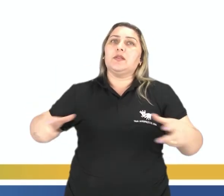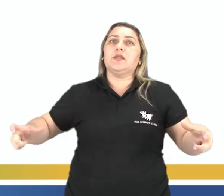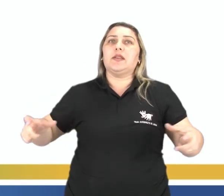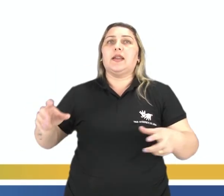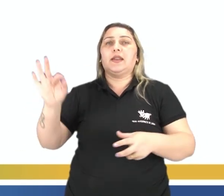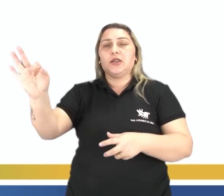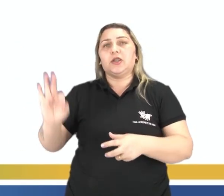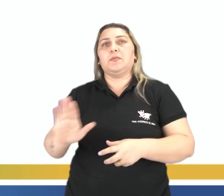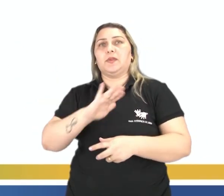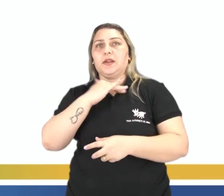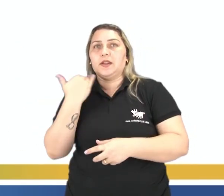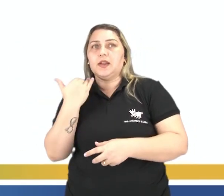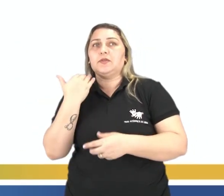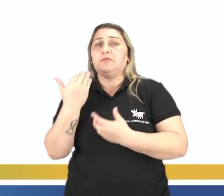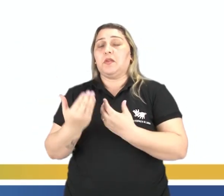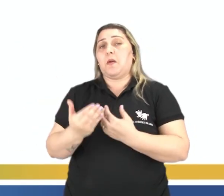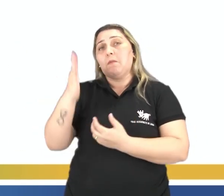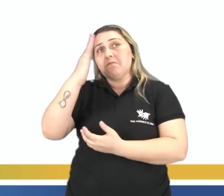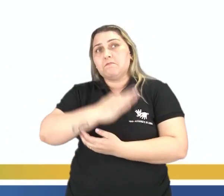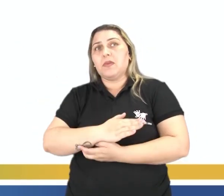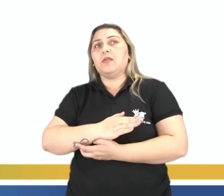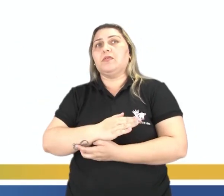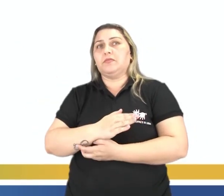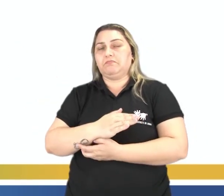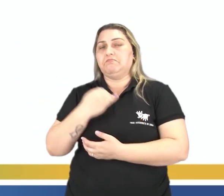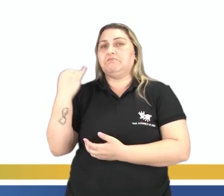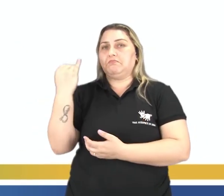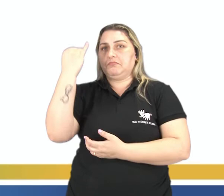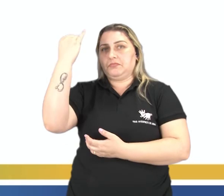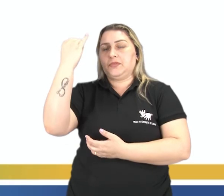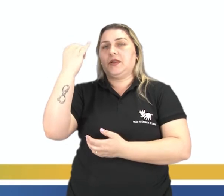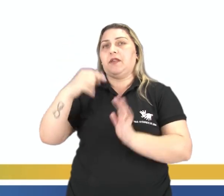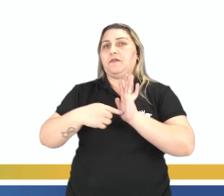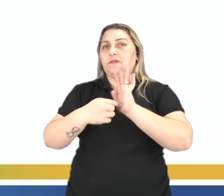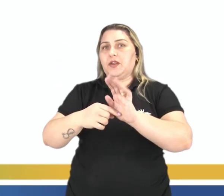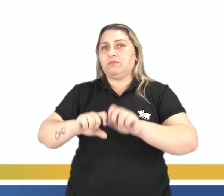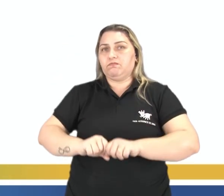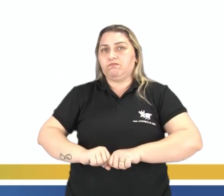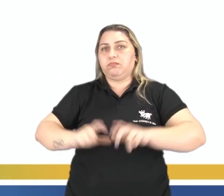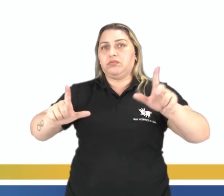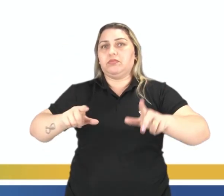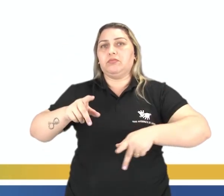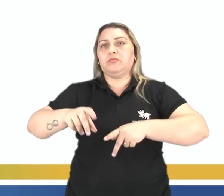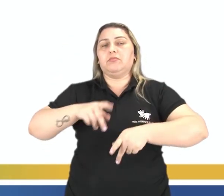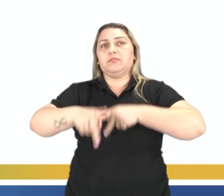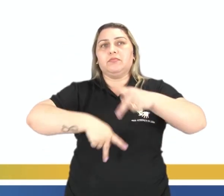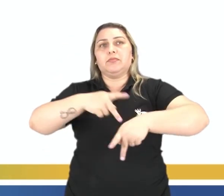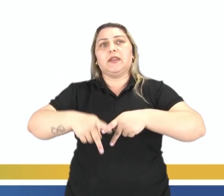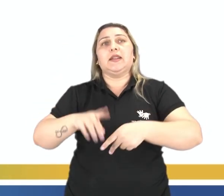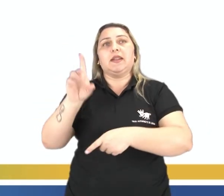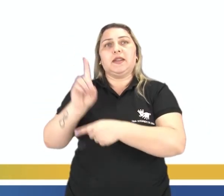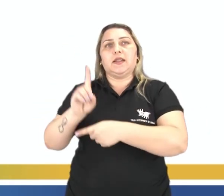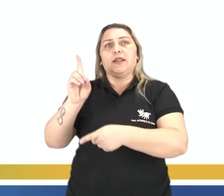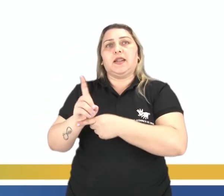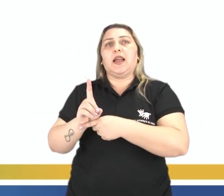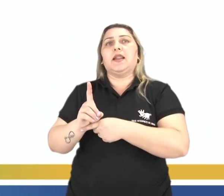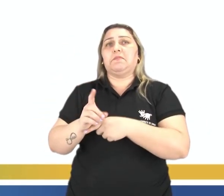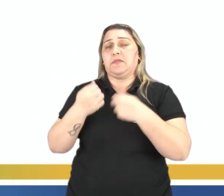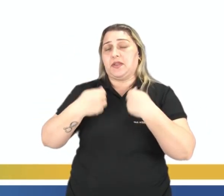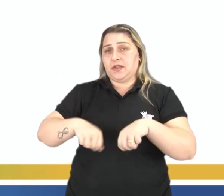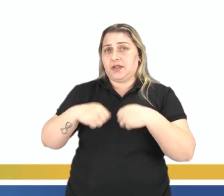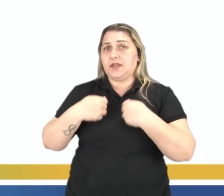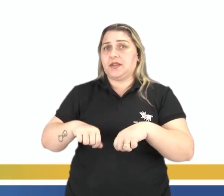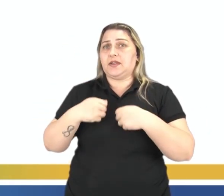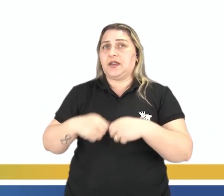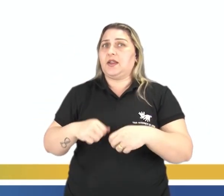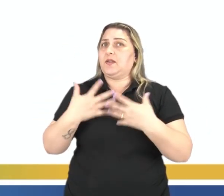do crescimento das taxas de mortalidade como mal necessário frente à explosão demográfica. Letra D. Considera a